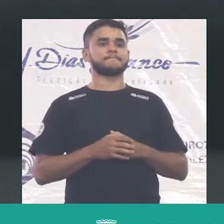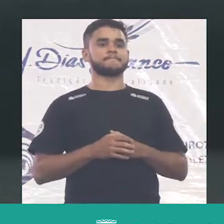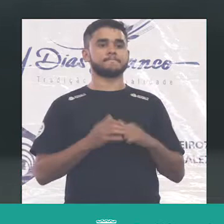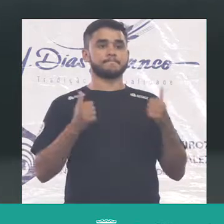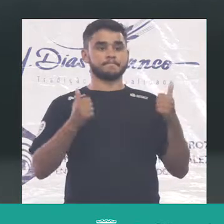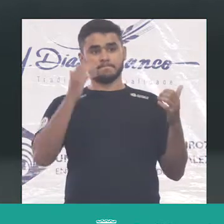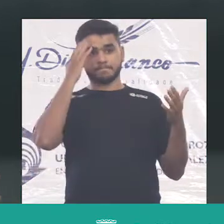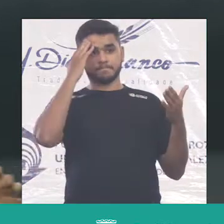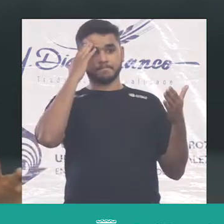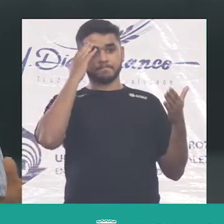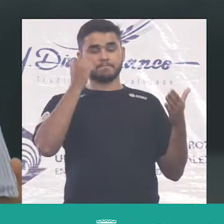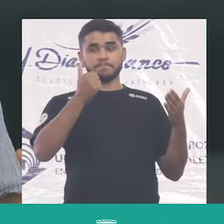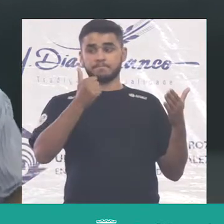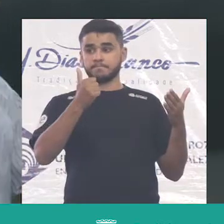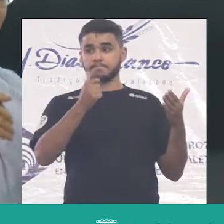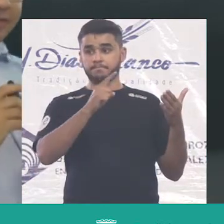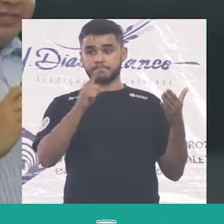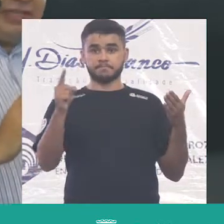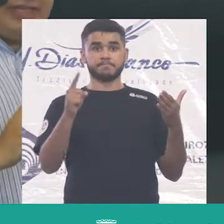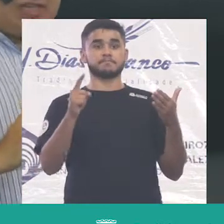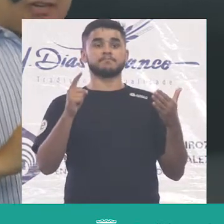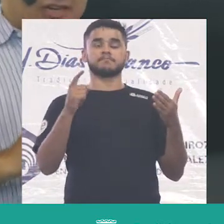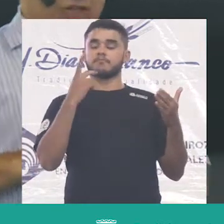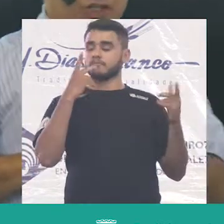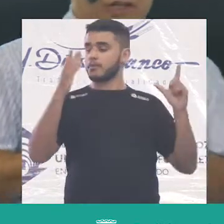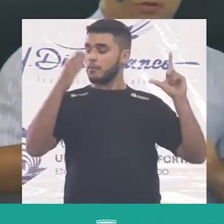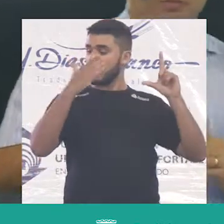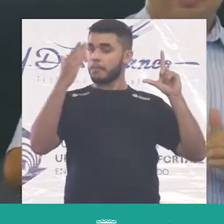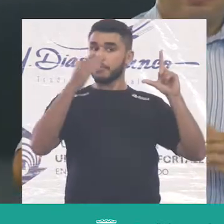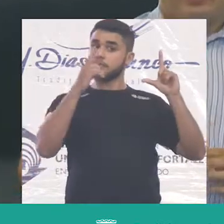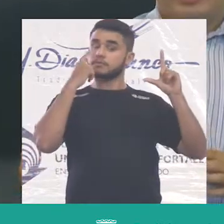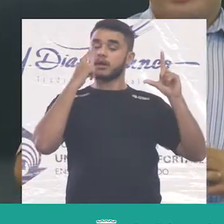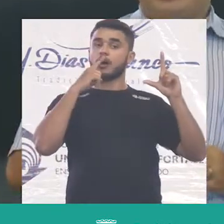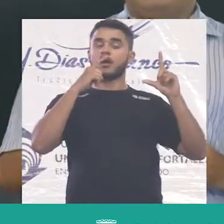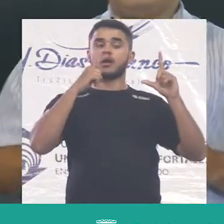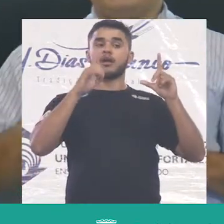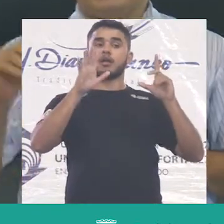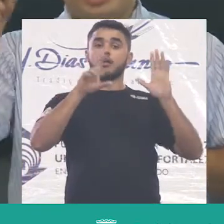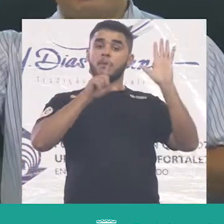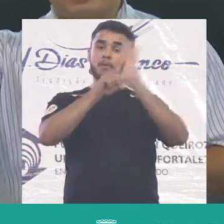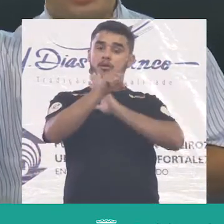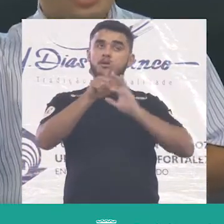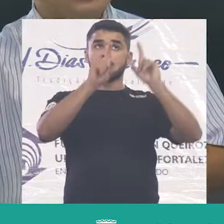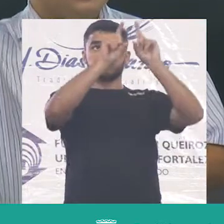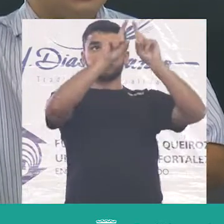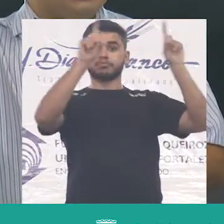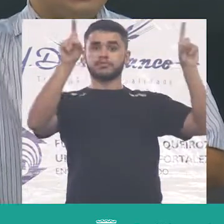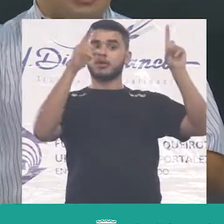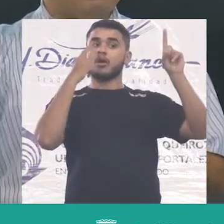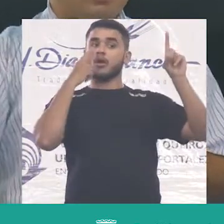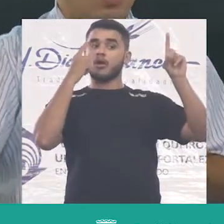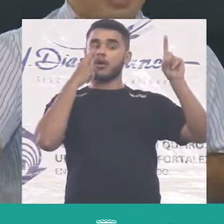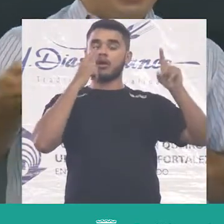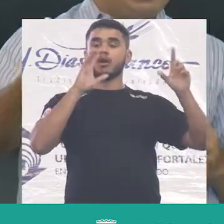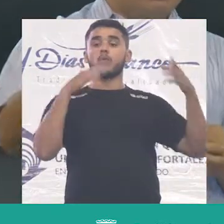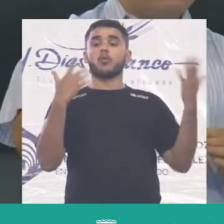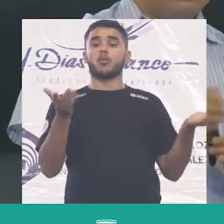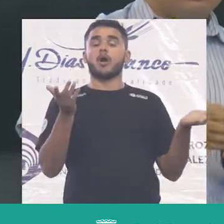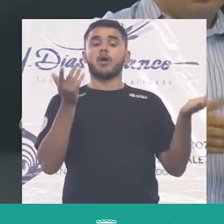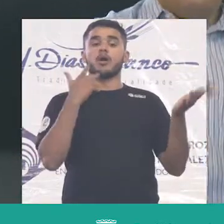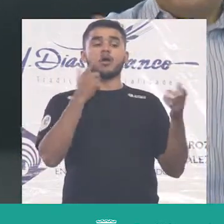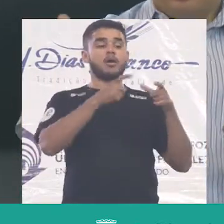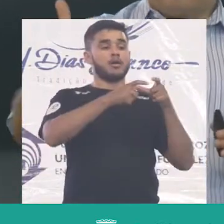Tranquilo aí? Então eu estou avançando na questão. Ele queria a embalagem que tinha a menor